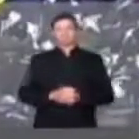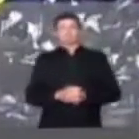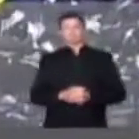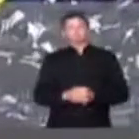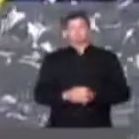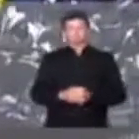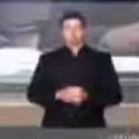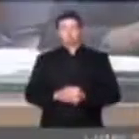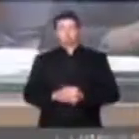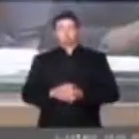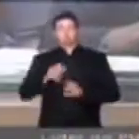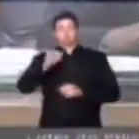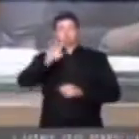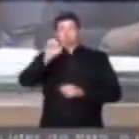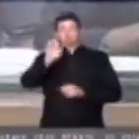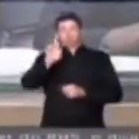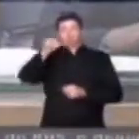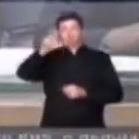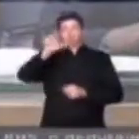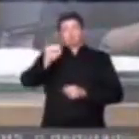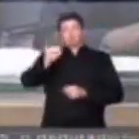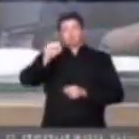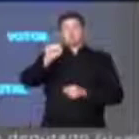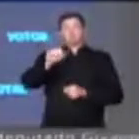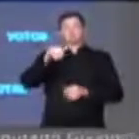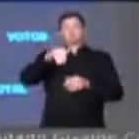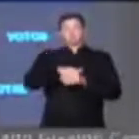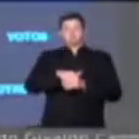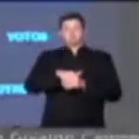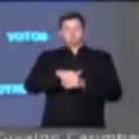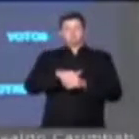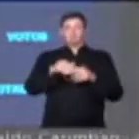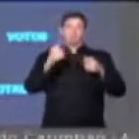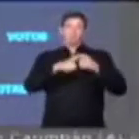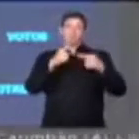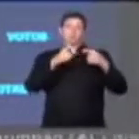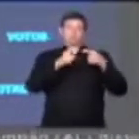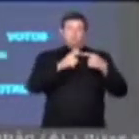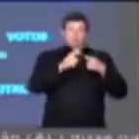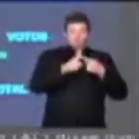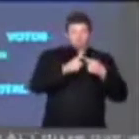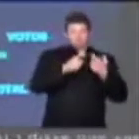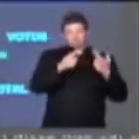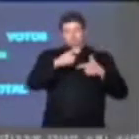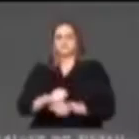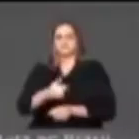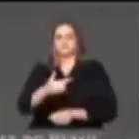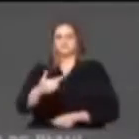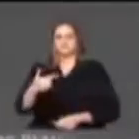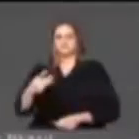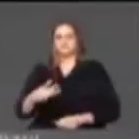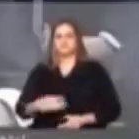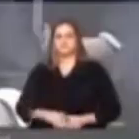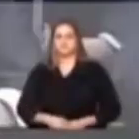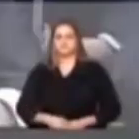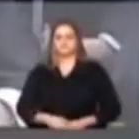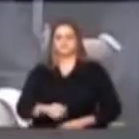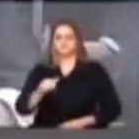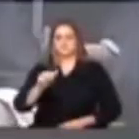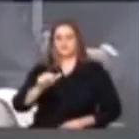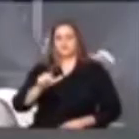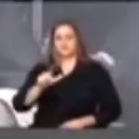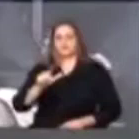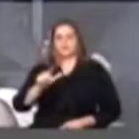Este foi o deputado Austin Reis, do PMDB do Rio de Janeiro, o primeiro a votar por questões médicas. Votou a favor do impeachment. Deputado Áureo,